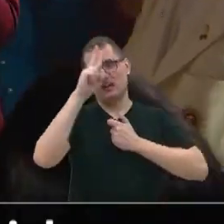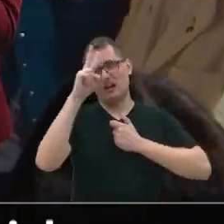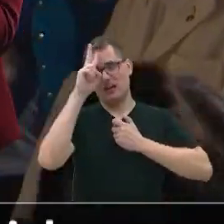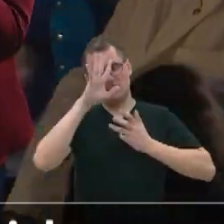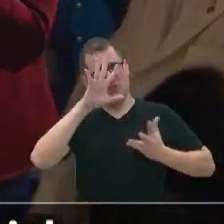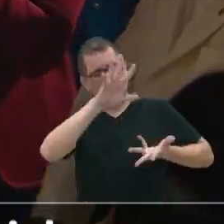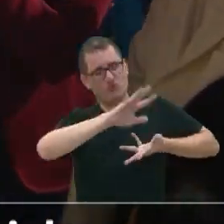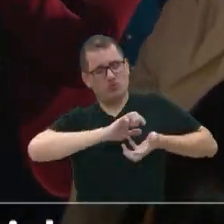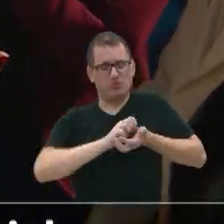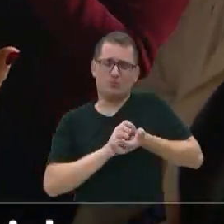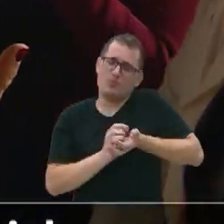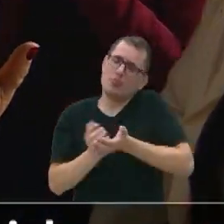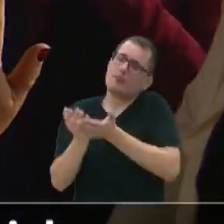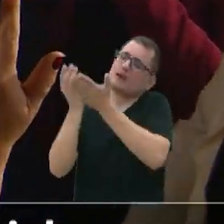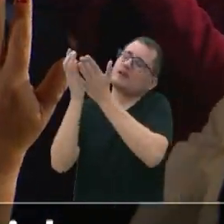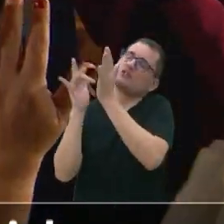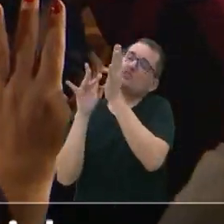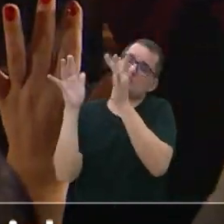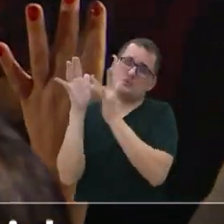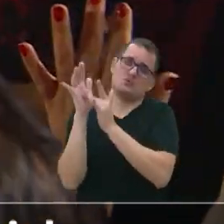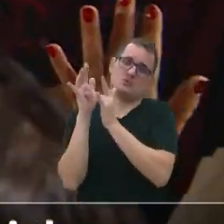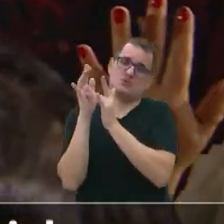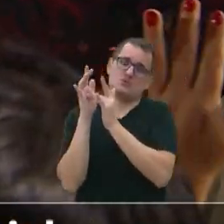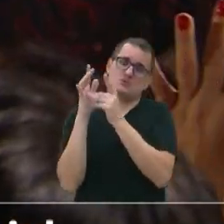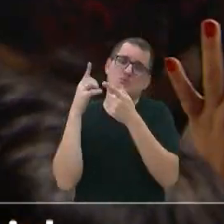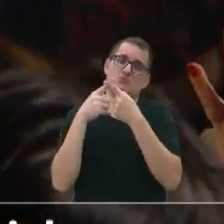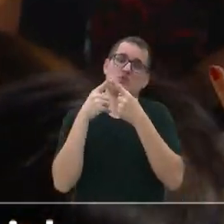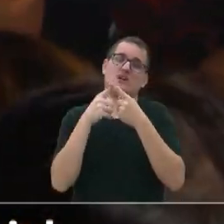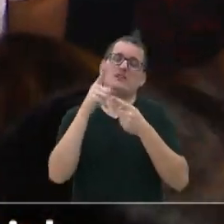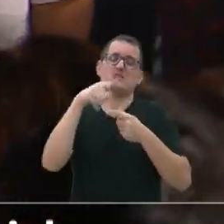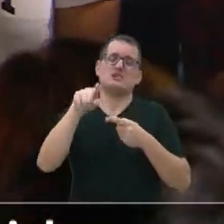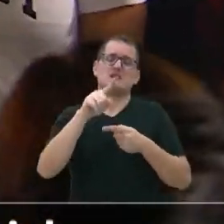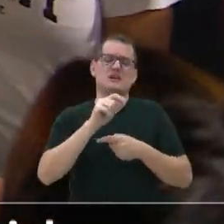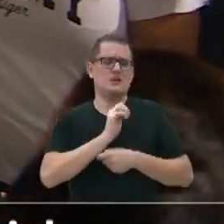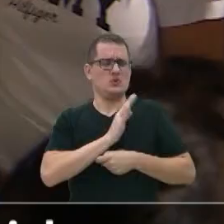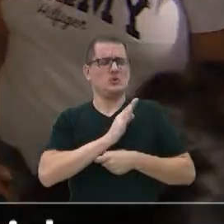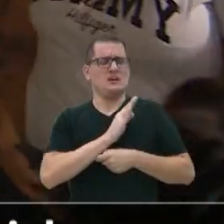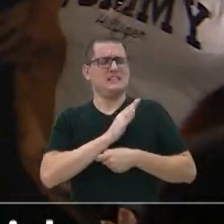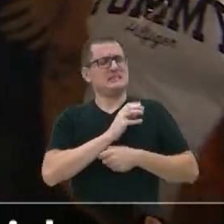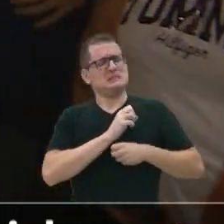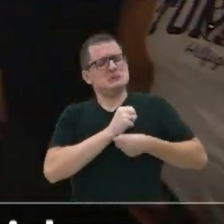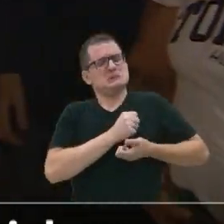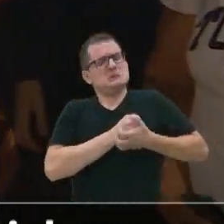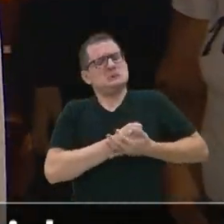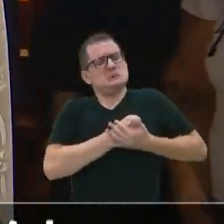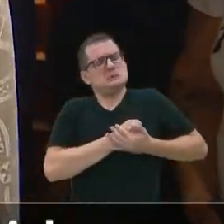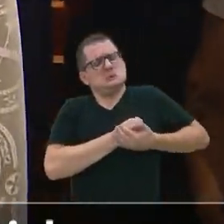e foram germinadas e cresceram no seu coração. Entrega isso ao Senhor,